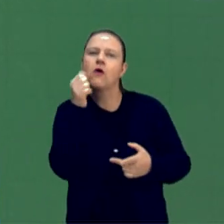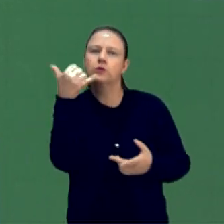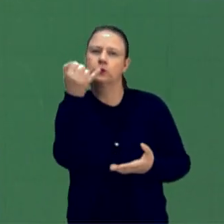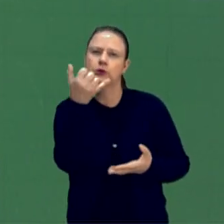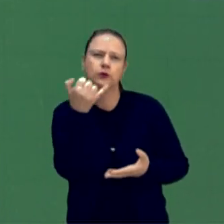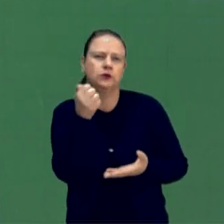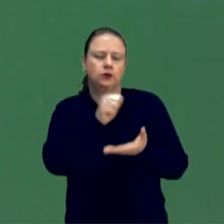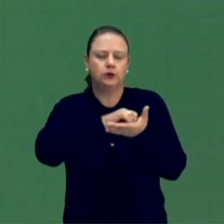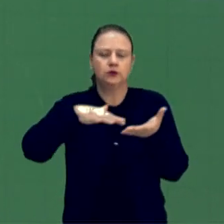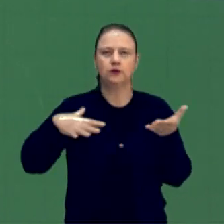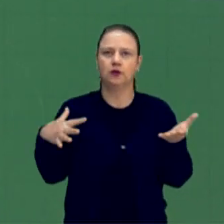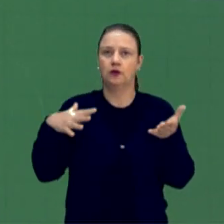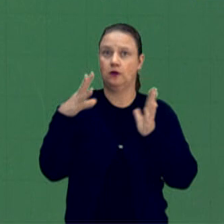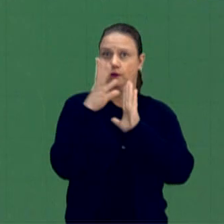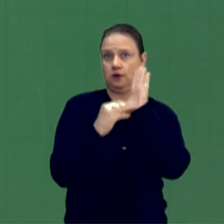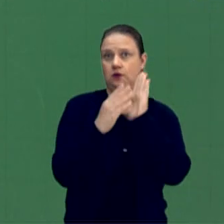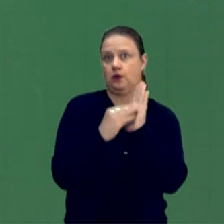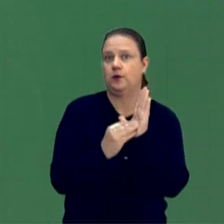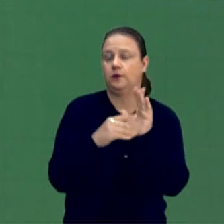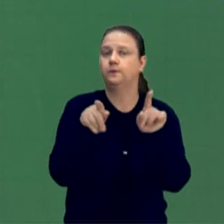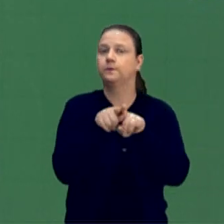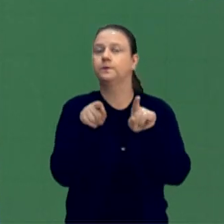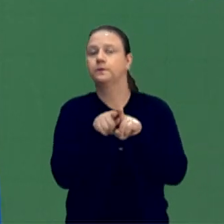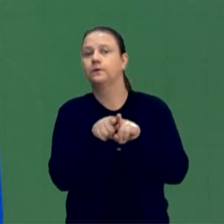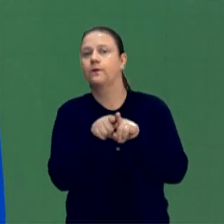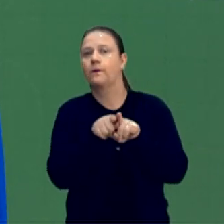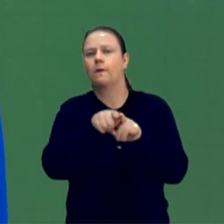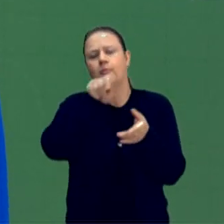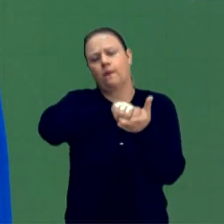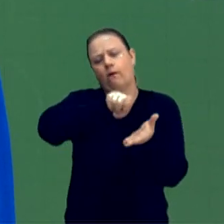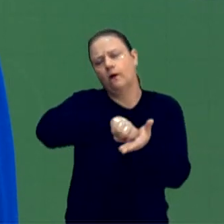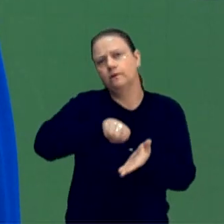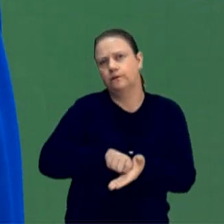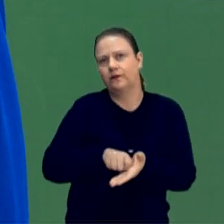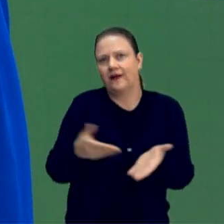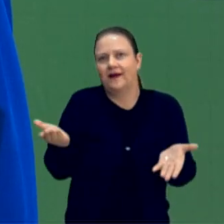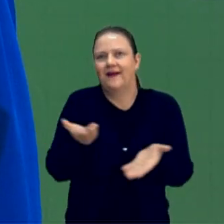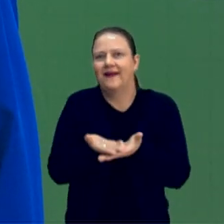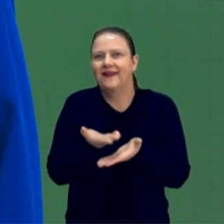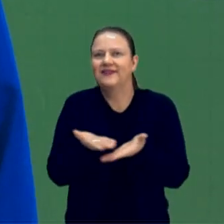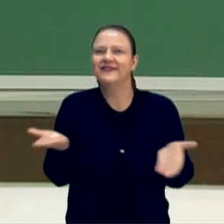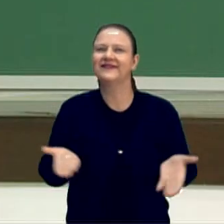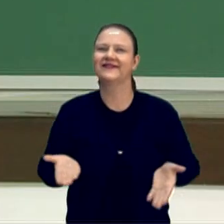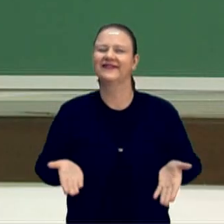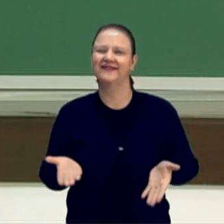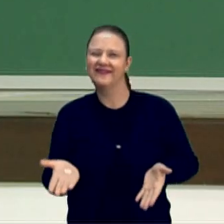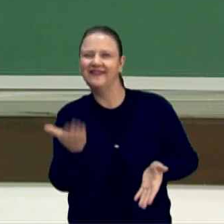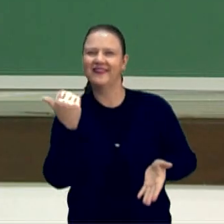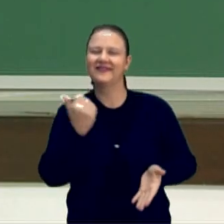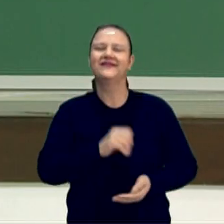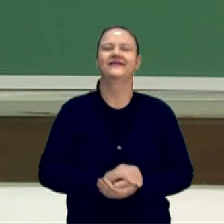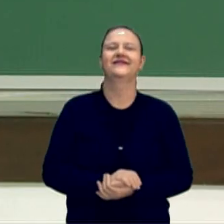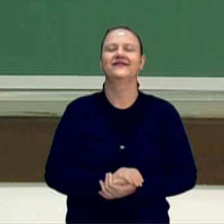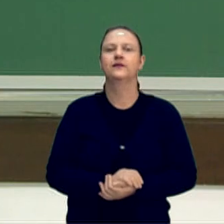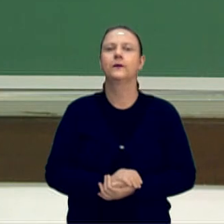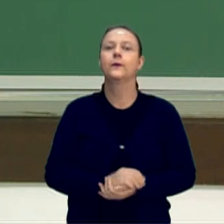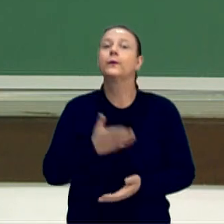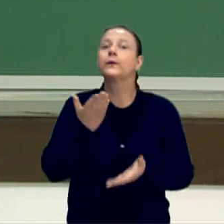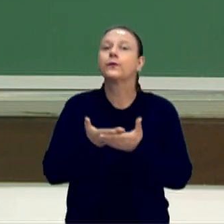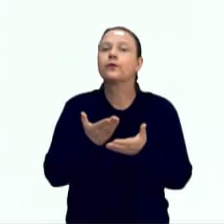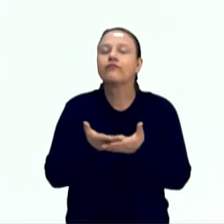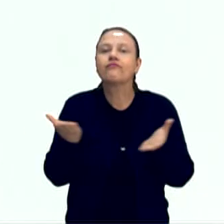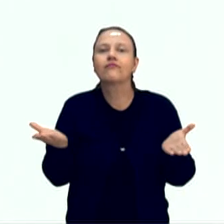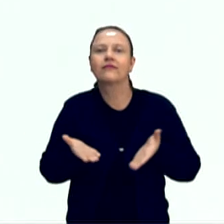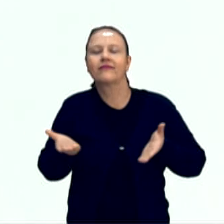atividades que você vai precisar copiar, além do que anotar aí a nossa aulinha. Tudo bem? Vamos para frente então? Na aula de